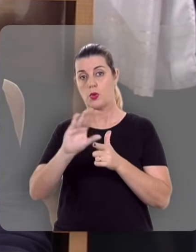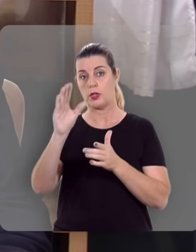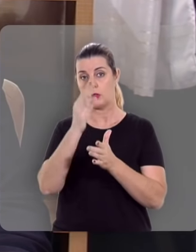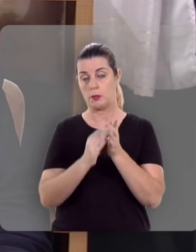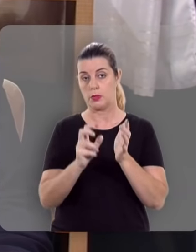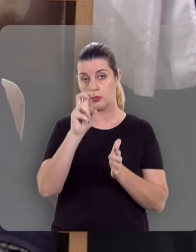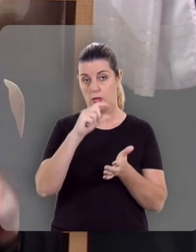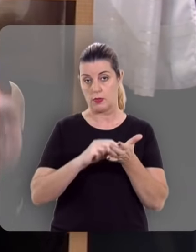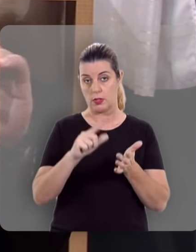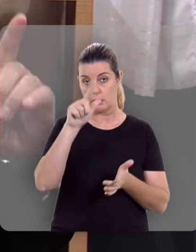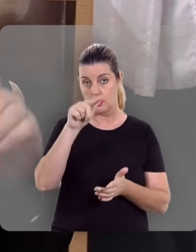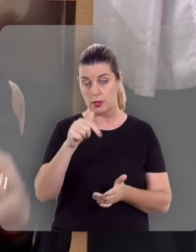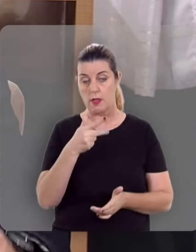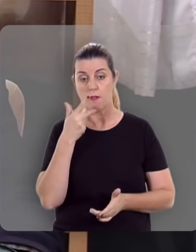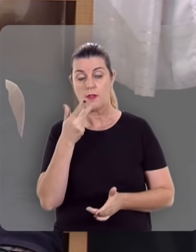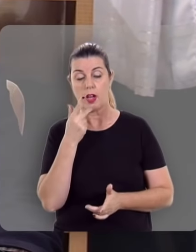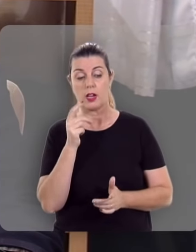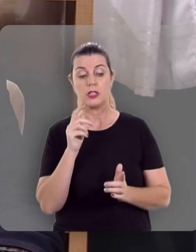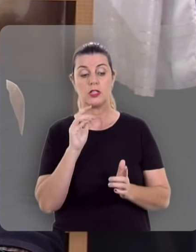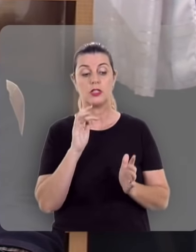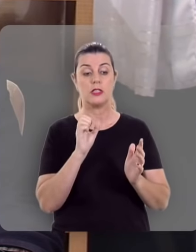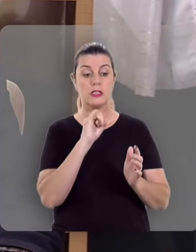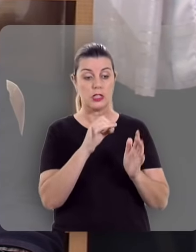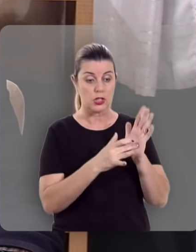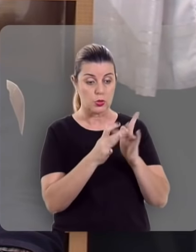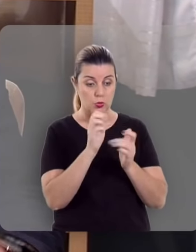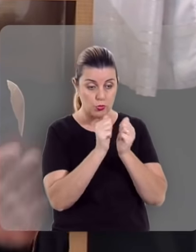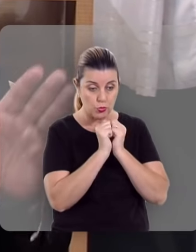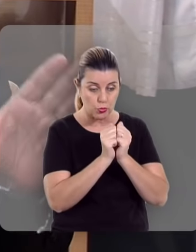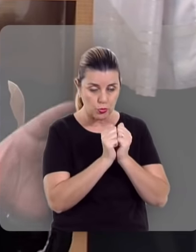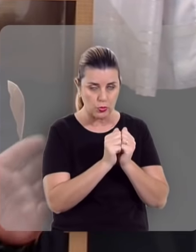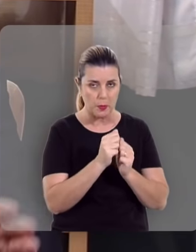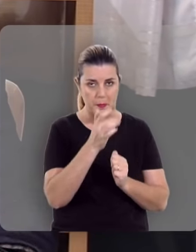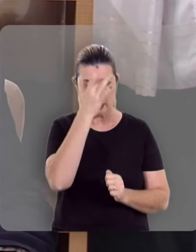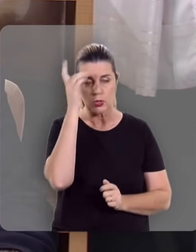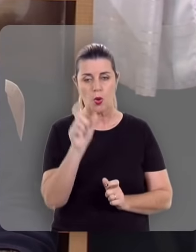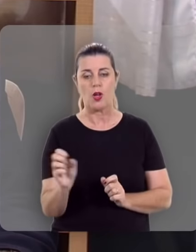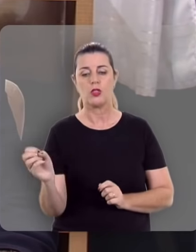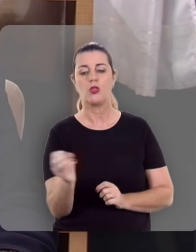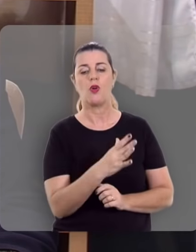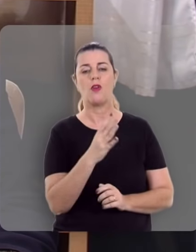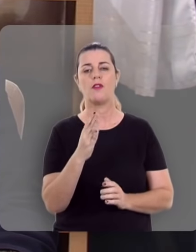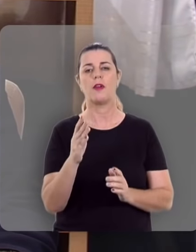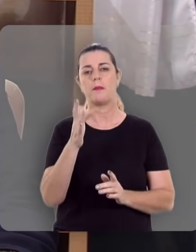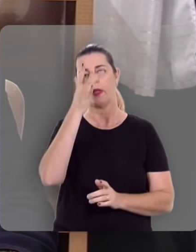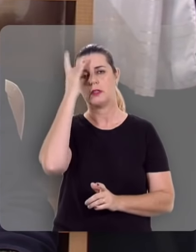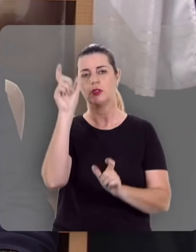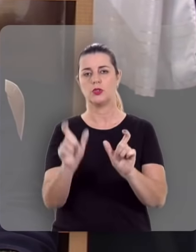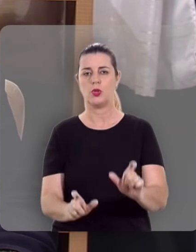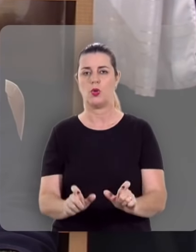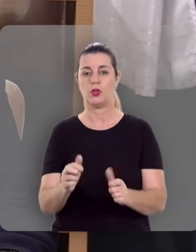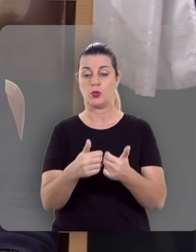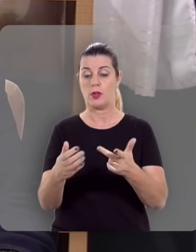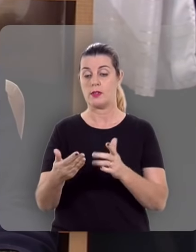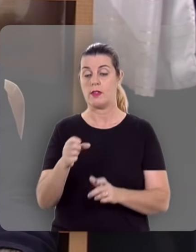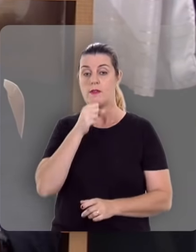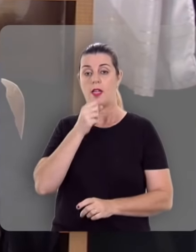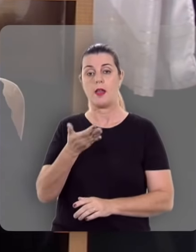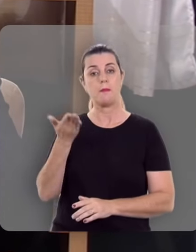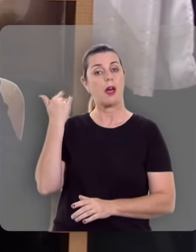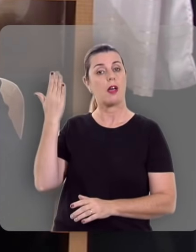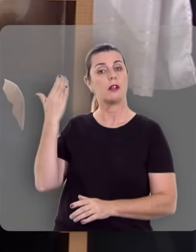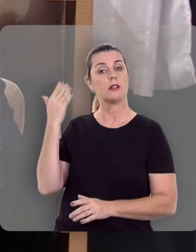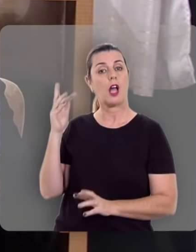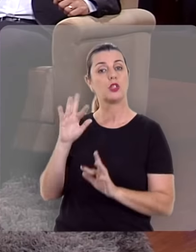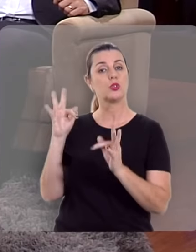a Bíblia diz que se alguém está em Cristo é nova criatura. As coisas velhas já passaram, eis que tudo se fez novo. O